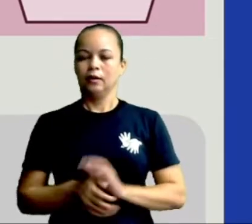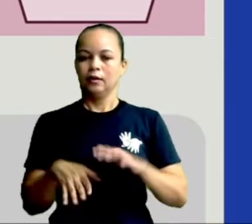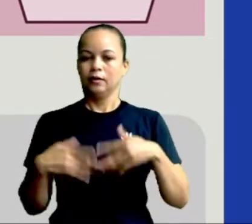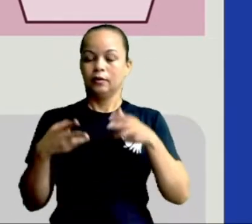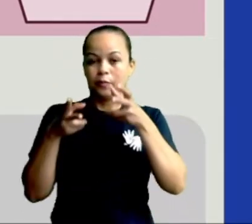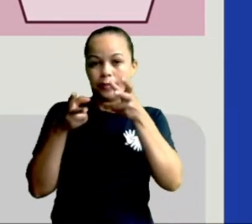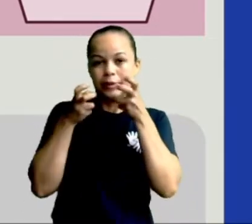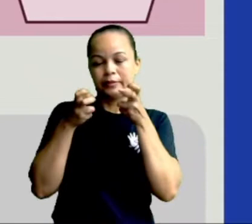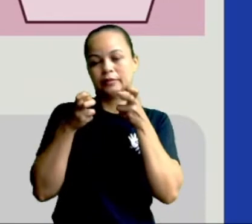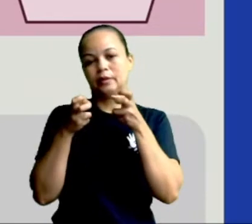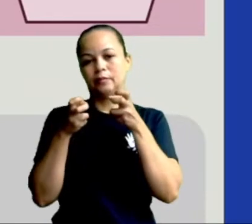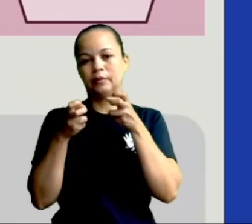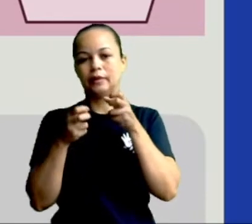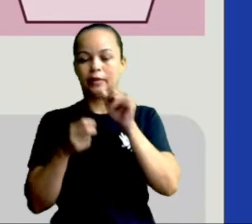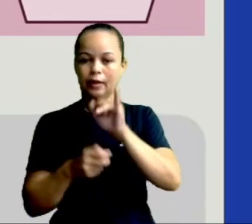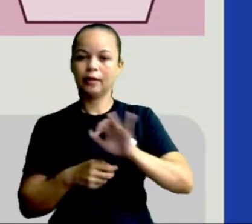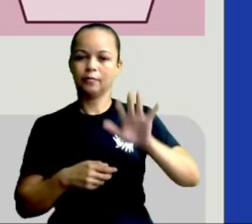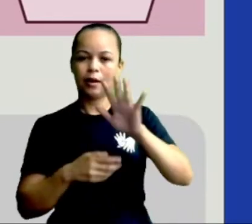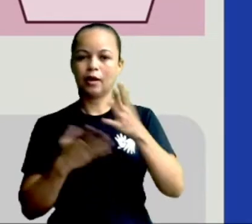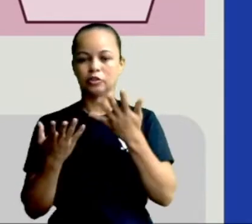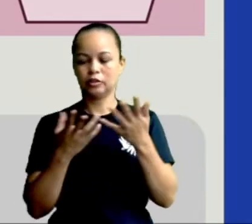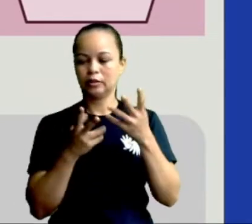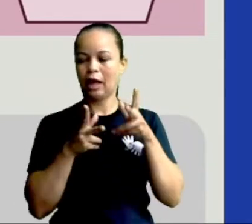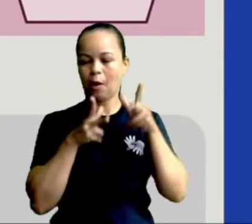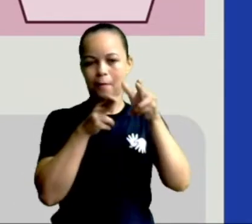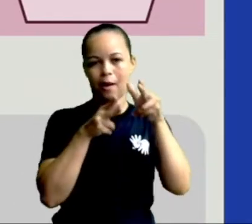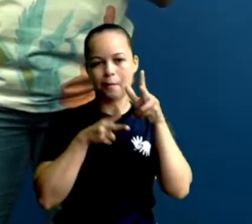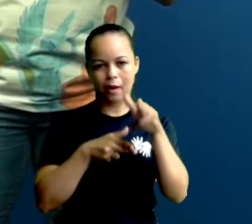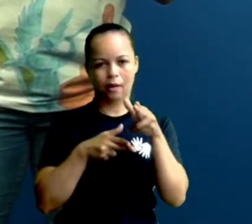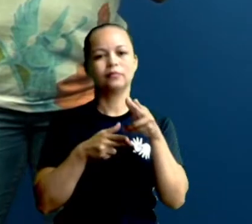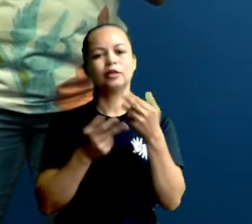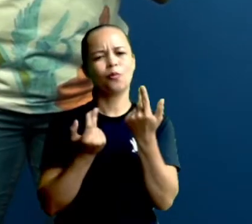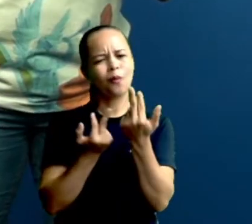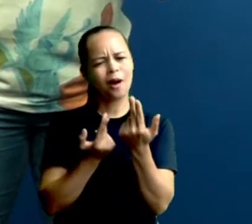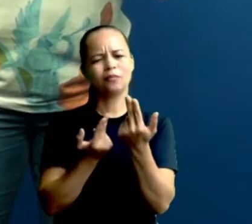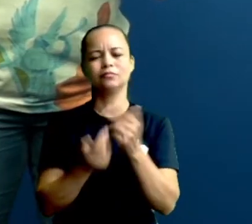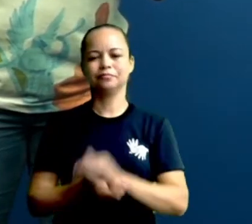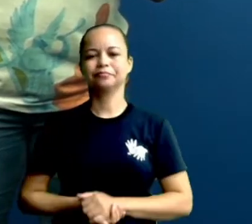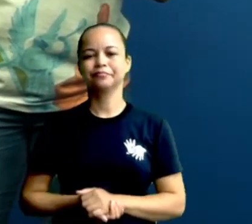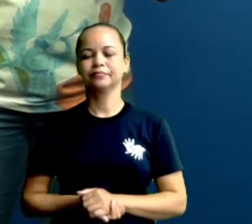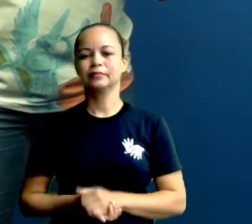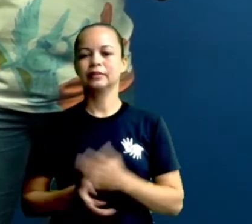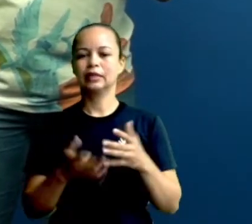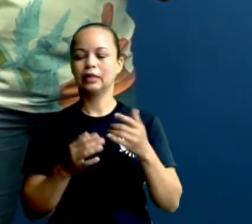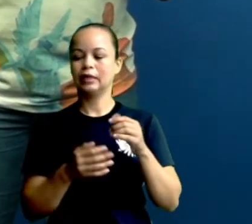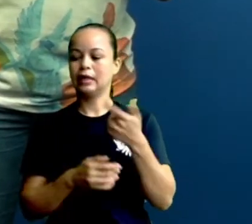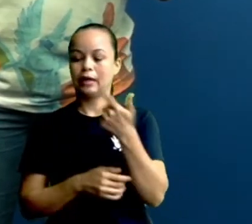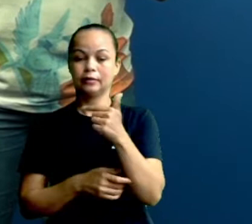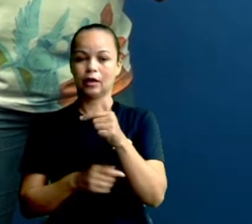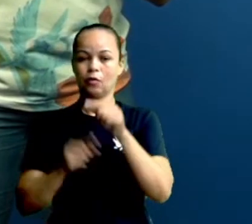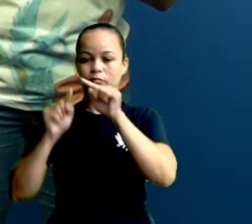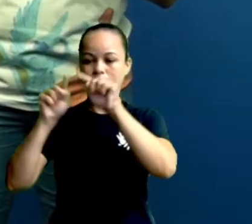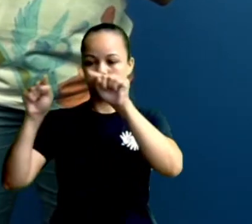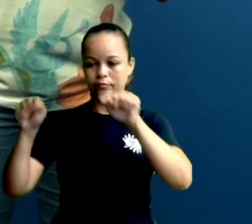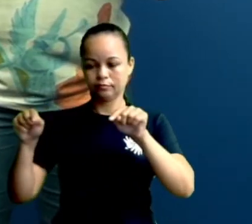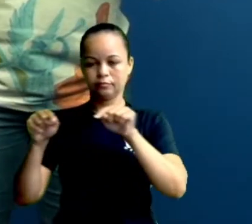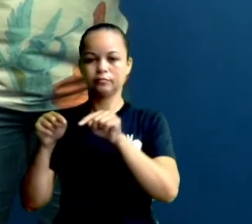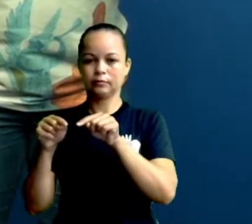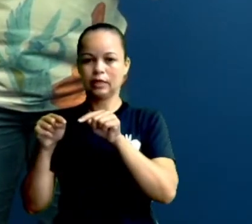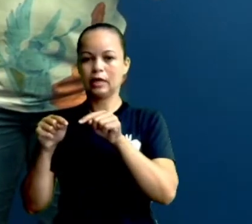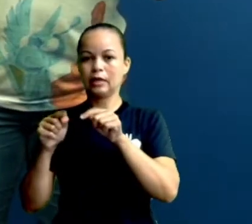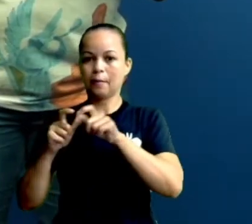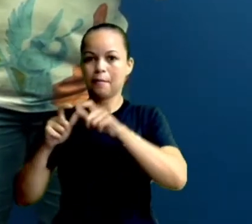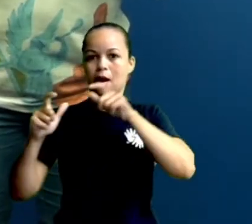figuras congruentes há a mesma forma e há o mesmo tamanho, né? E na não congruente, que a gente está observando aí que essa outra